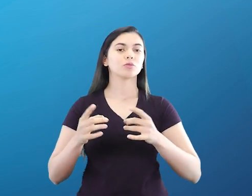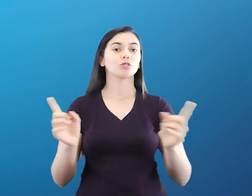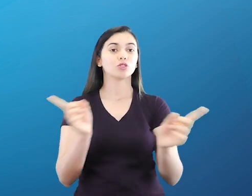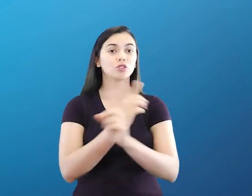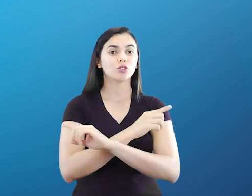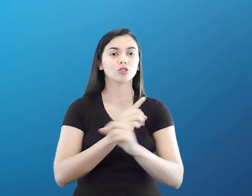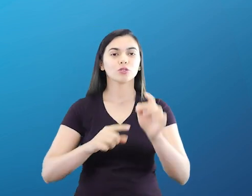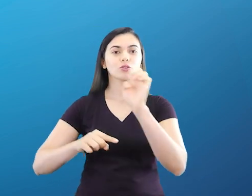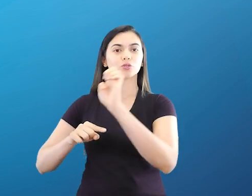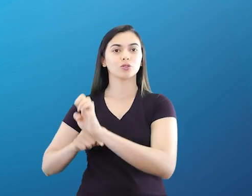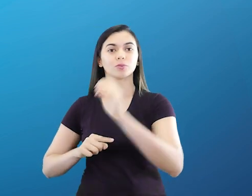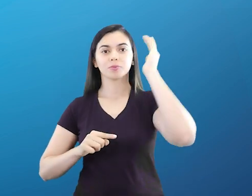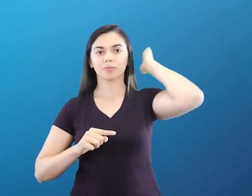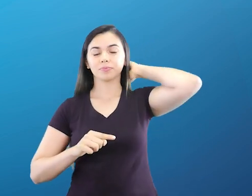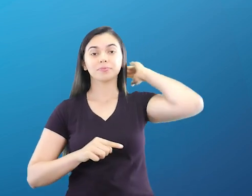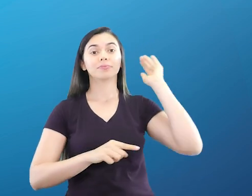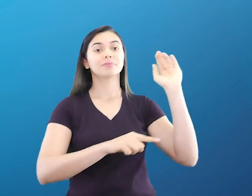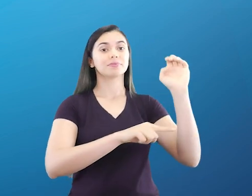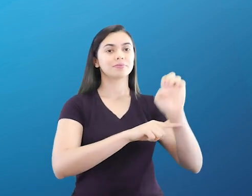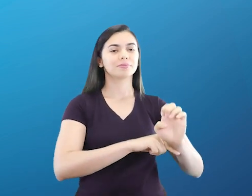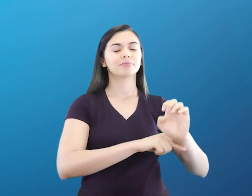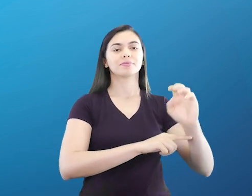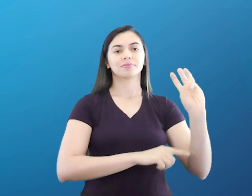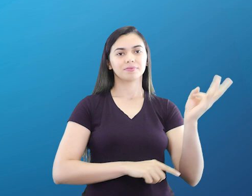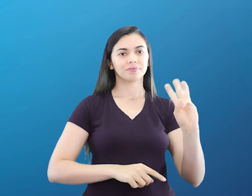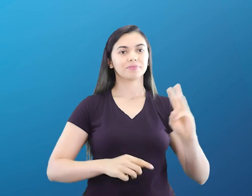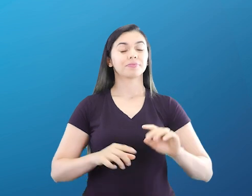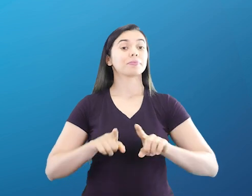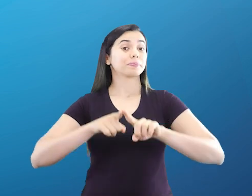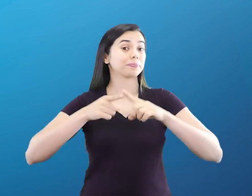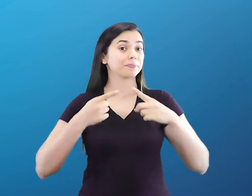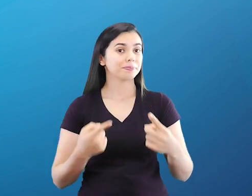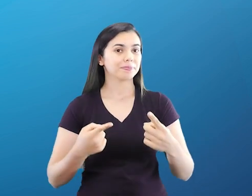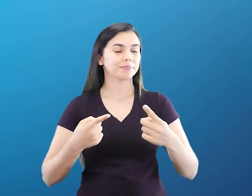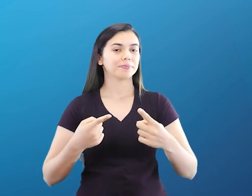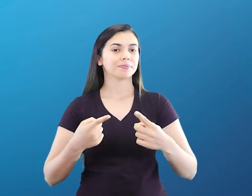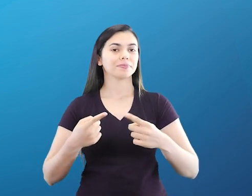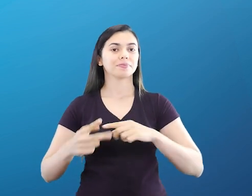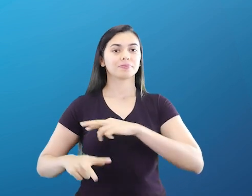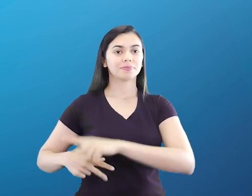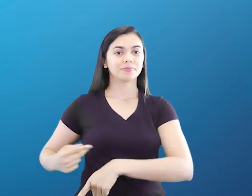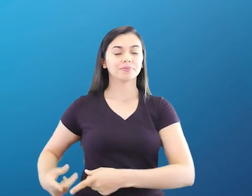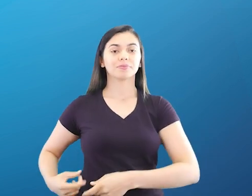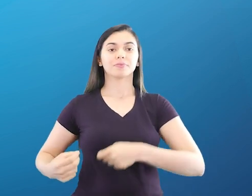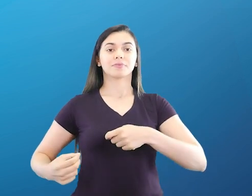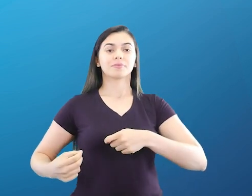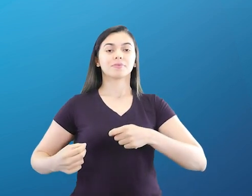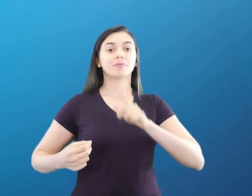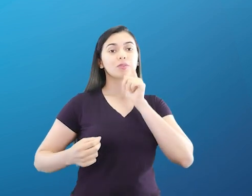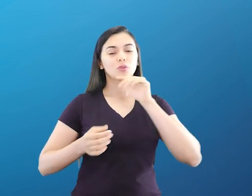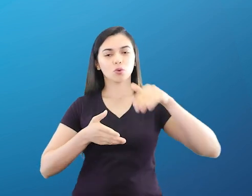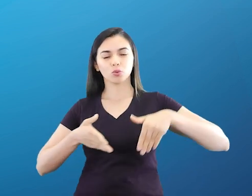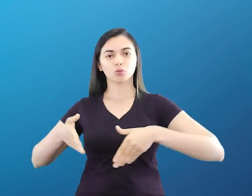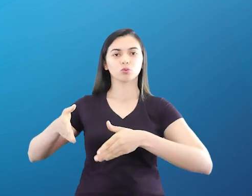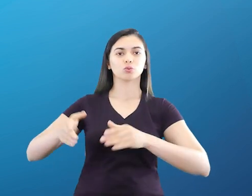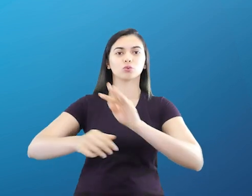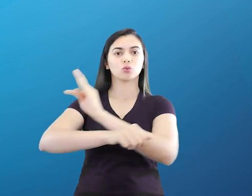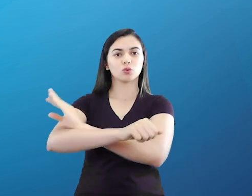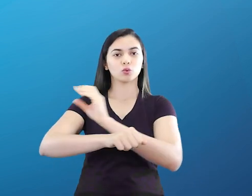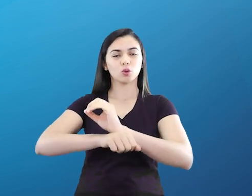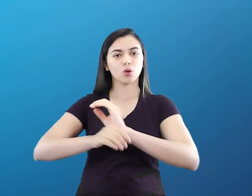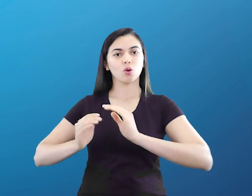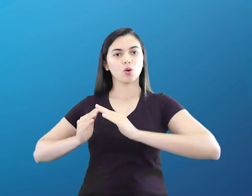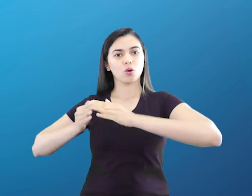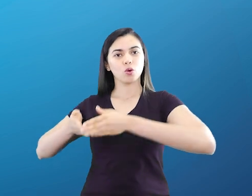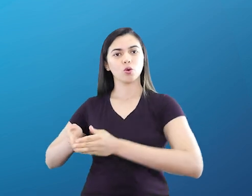os estados. Só que aí o Frei subiu o rio Tocantins, né, estava vindo